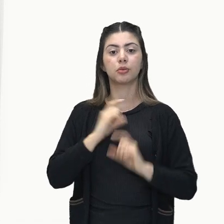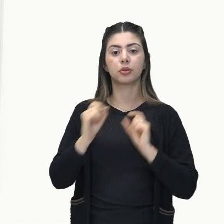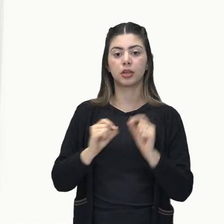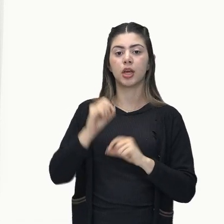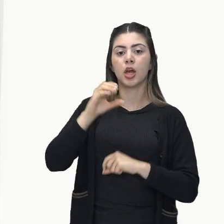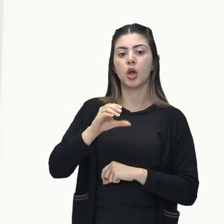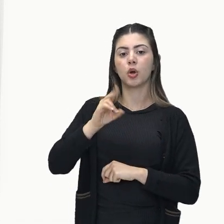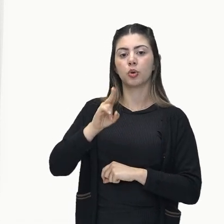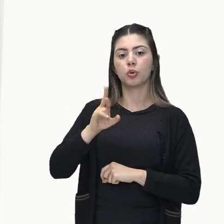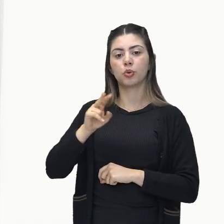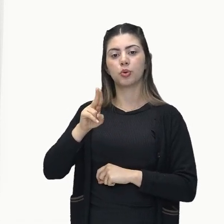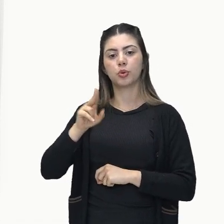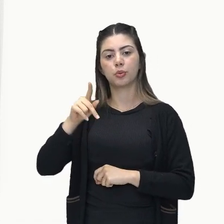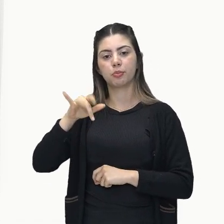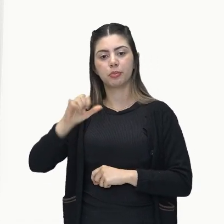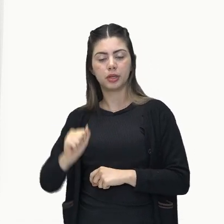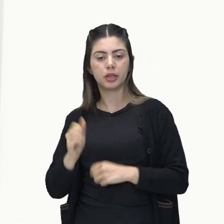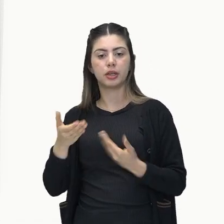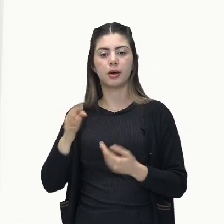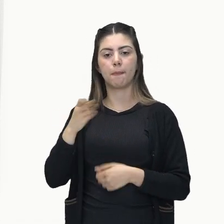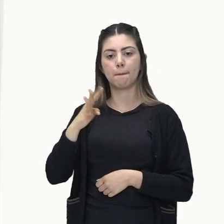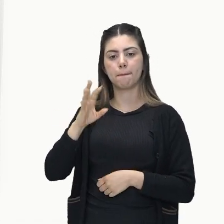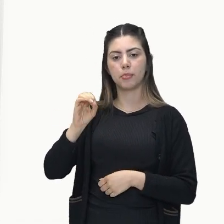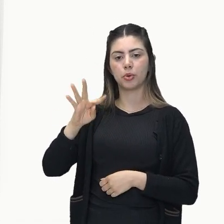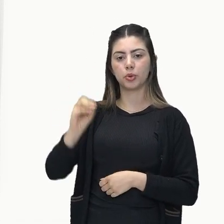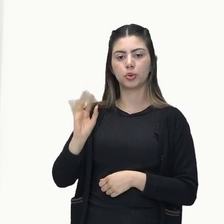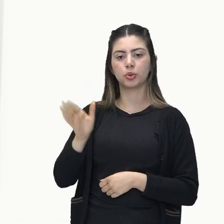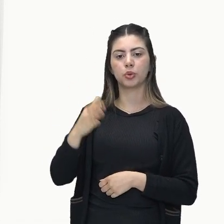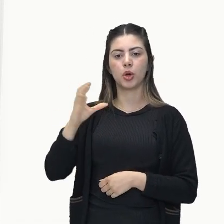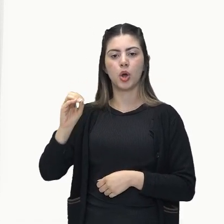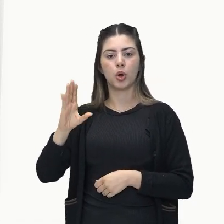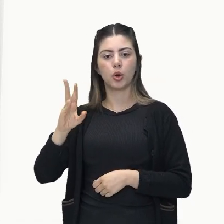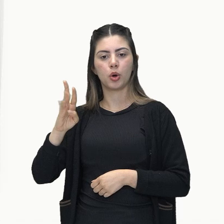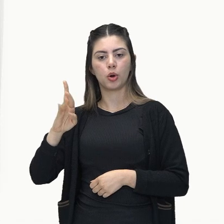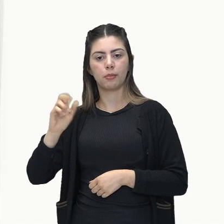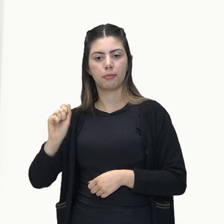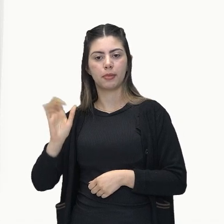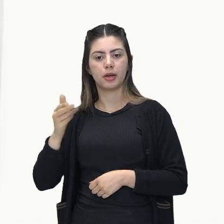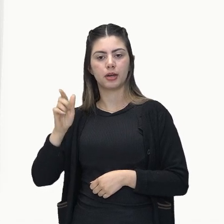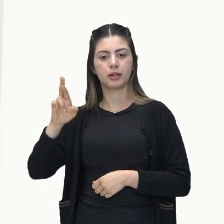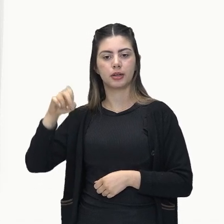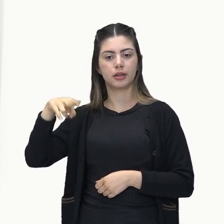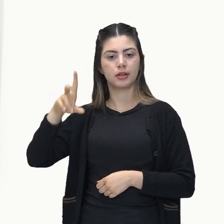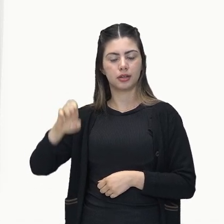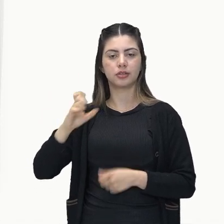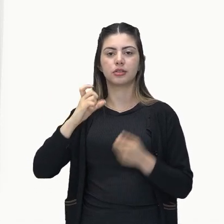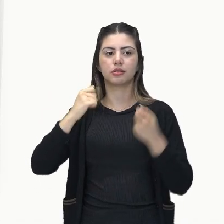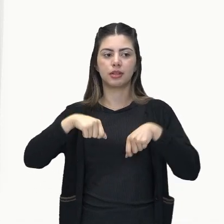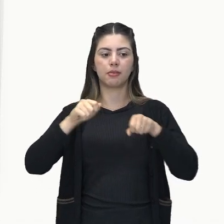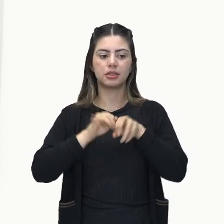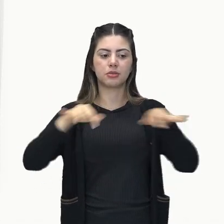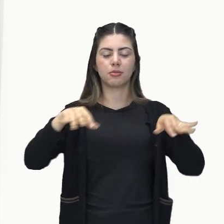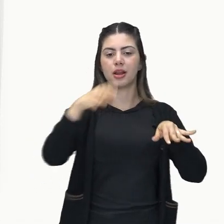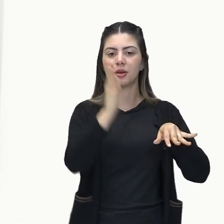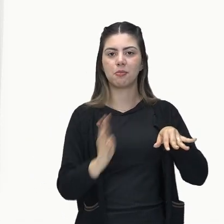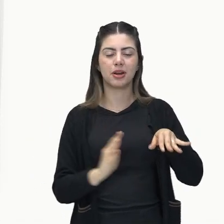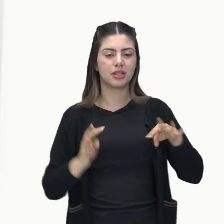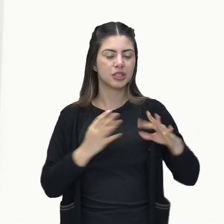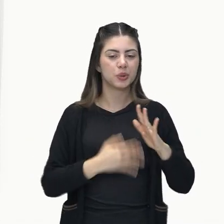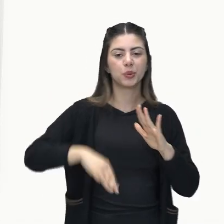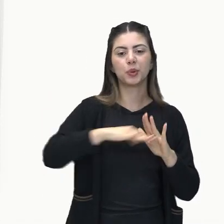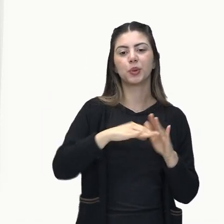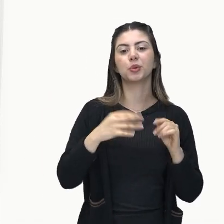Boto e Cobra Grande terão suas histórias narradas também a todo o Brasil por meio do podcast Pavulagem Contos